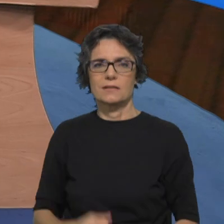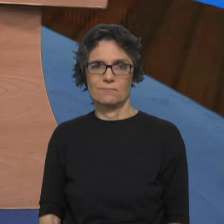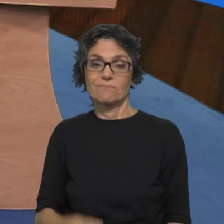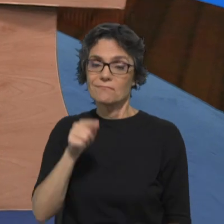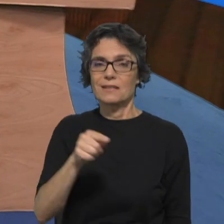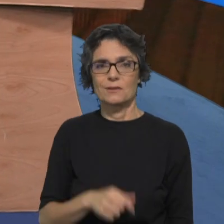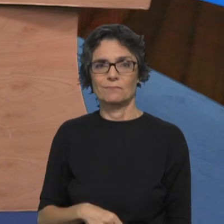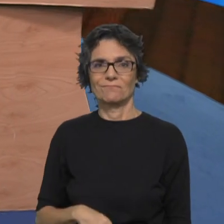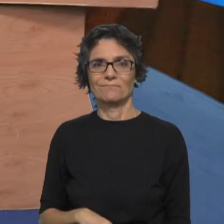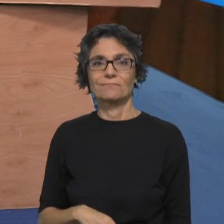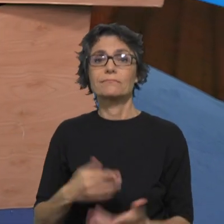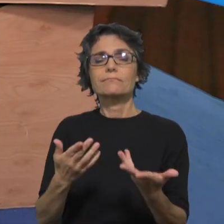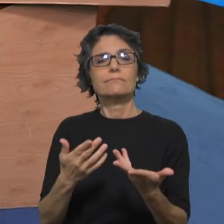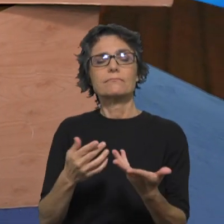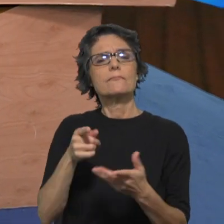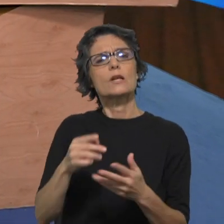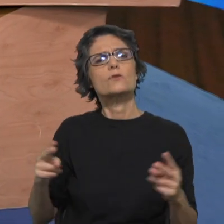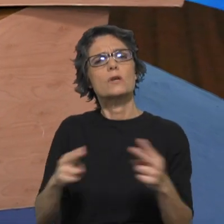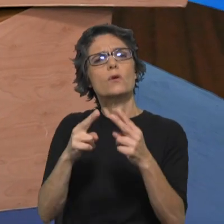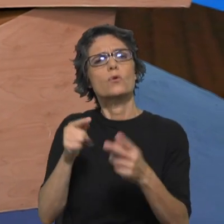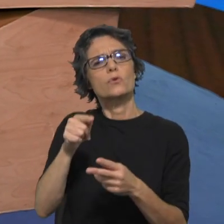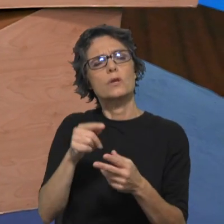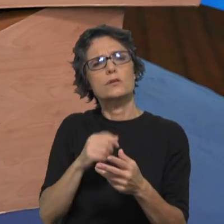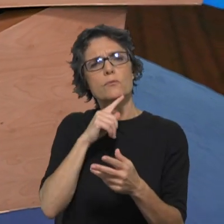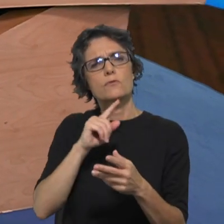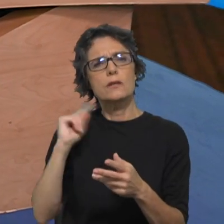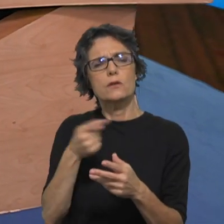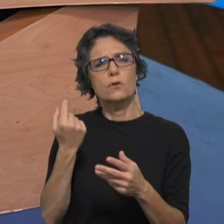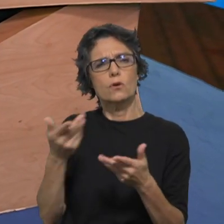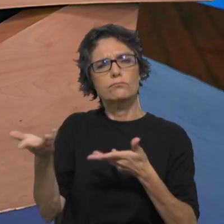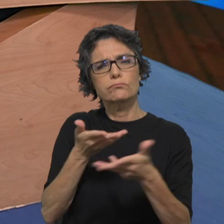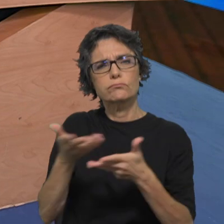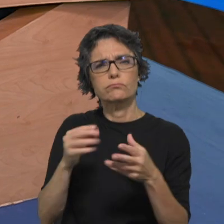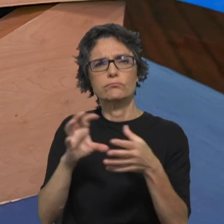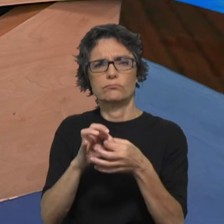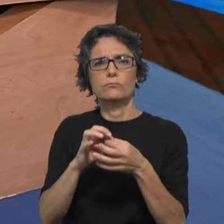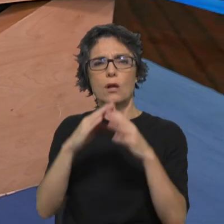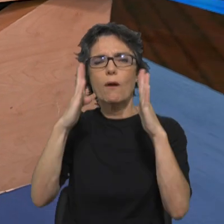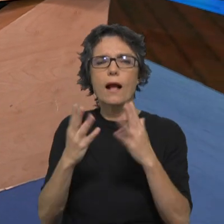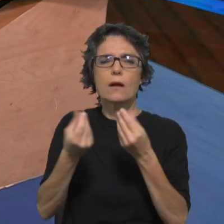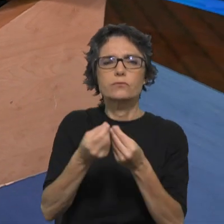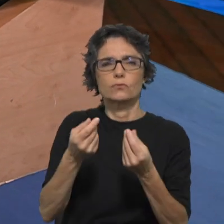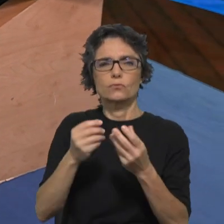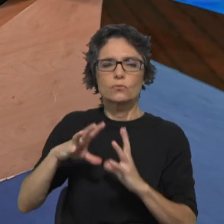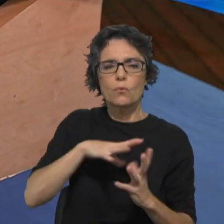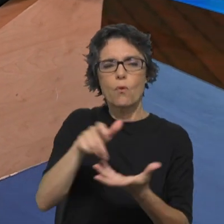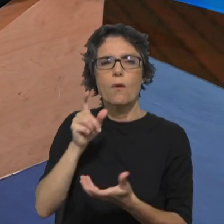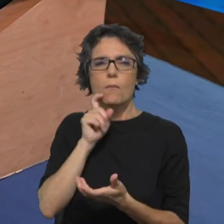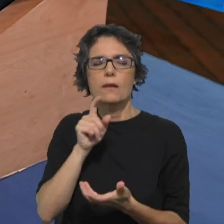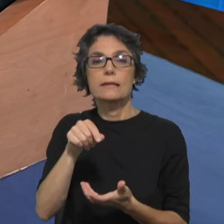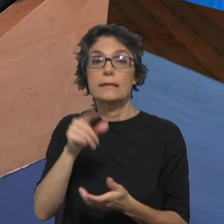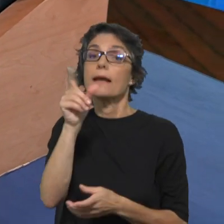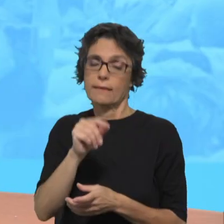o jubileu da ecologia, do cuidado da casa comum. Eu julgo que sim, e do humano comum, as duas dimensões, ou seja,